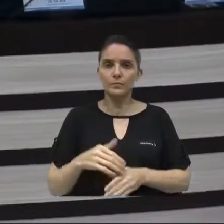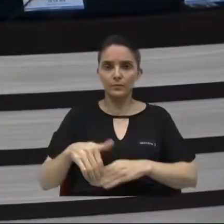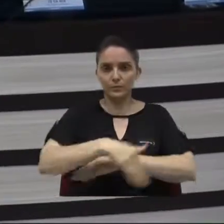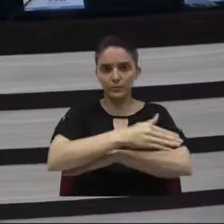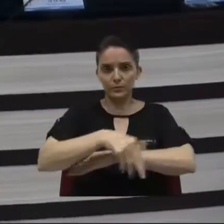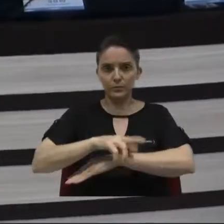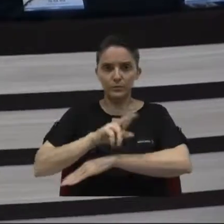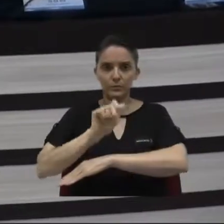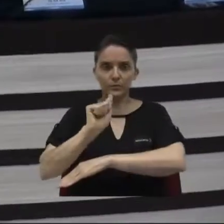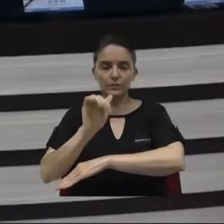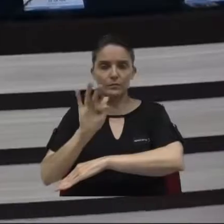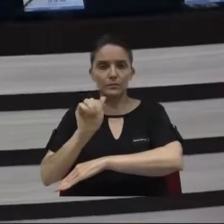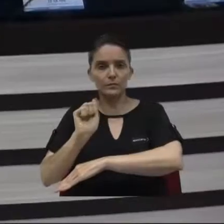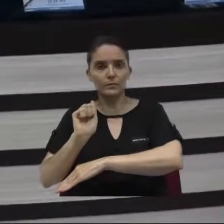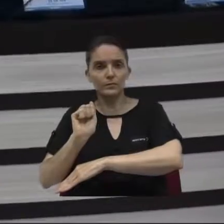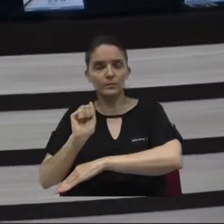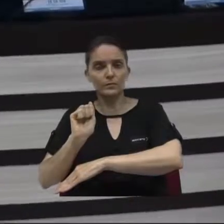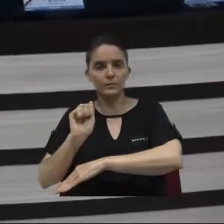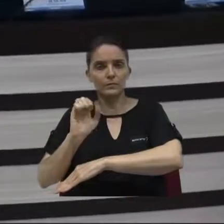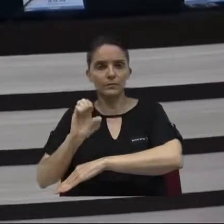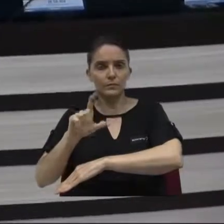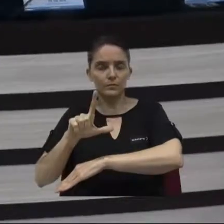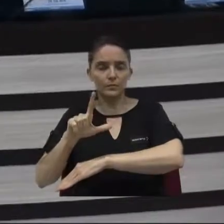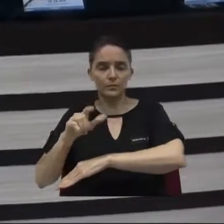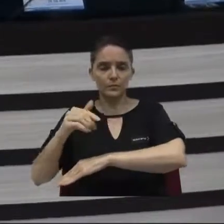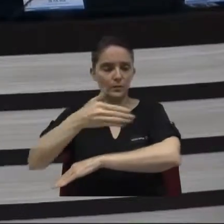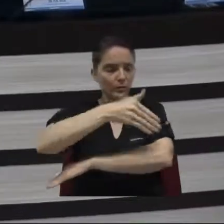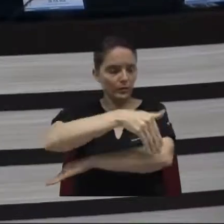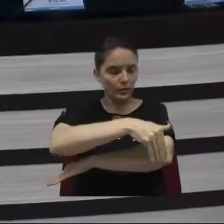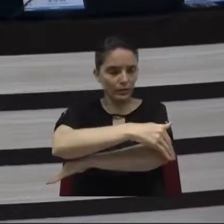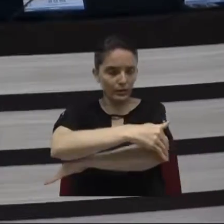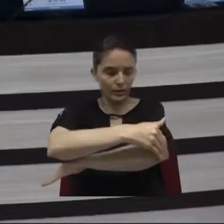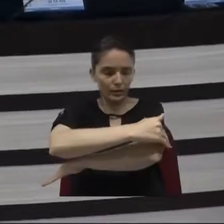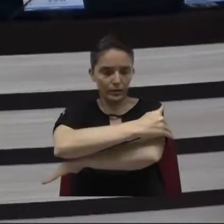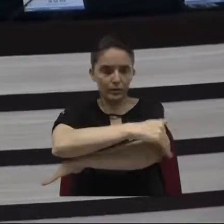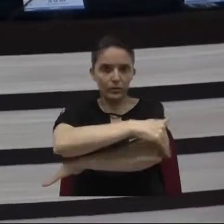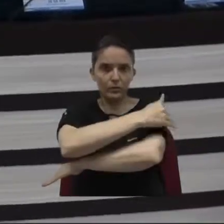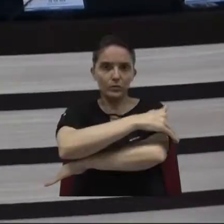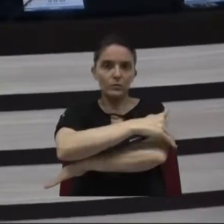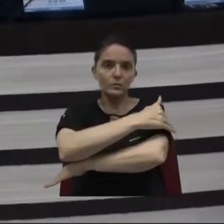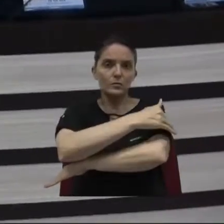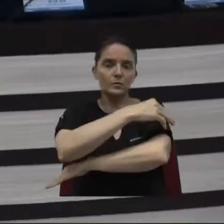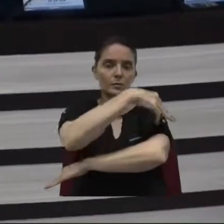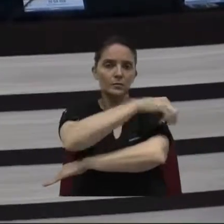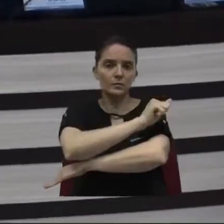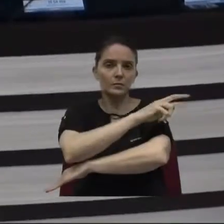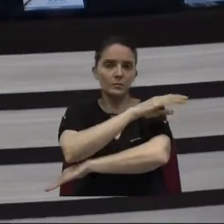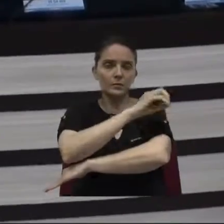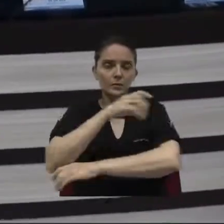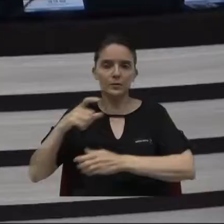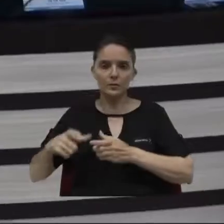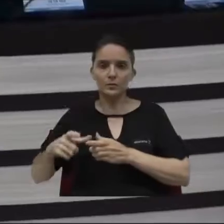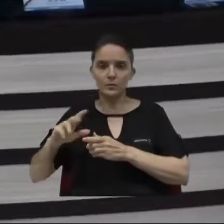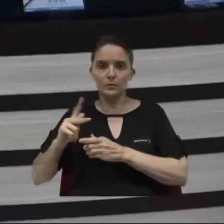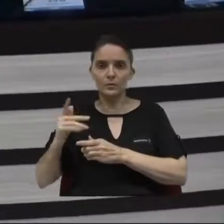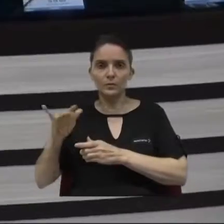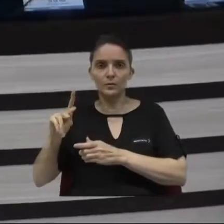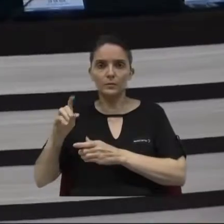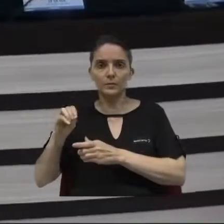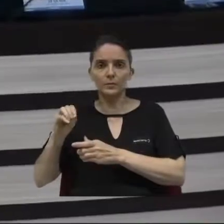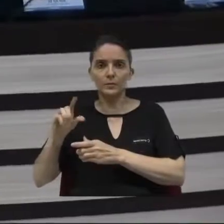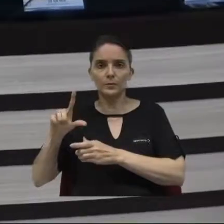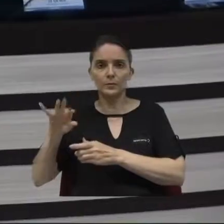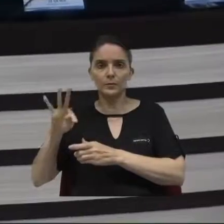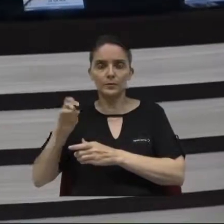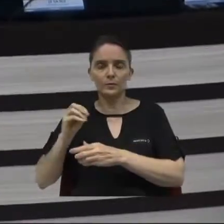Rafael Fernandes com Mário Macedo, no bairro Parque Hipólito de Limeira. Autoria do vereador Helder Lúcio de